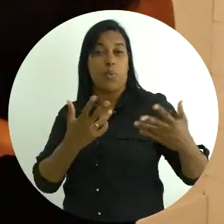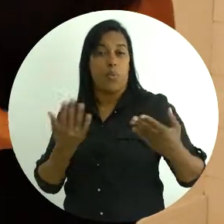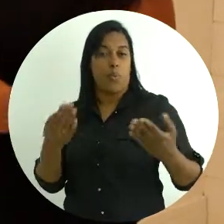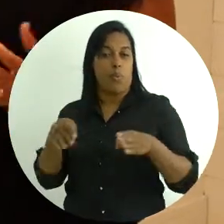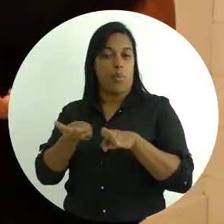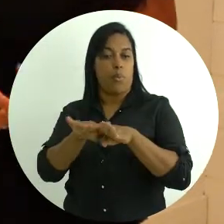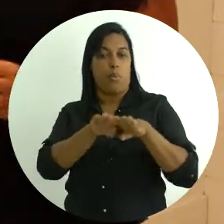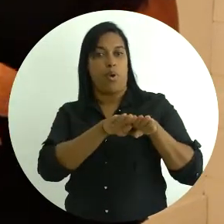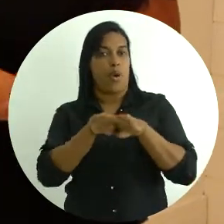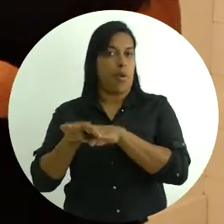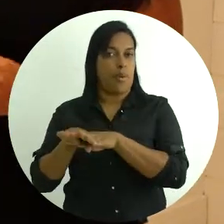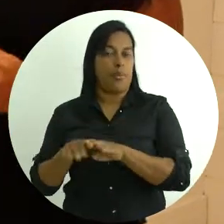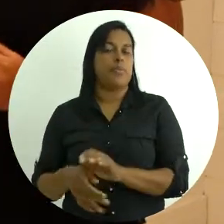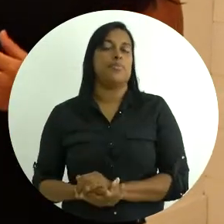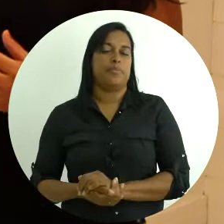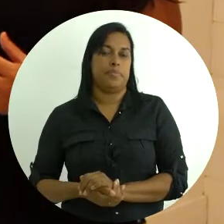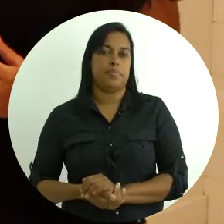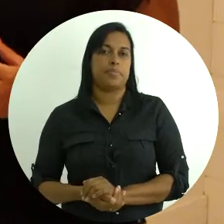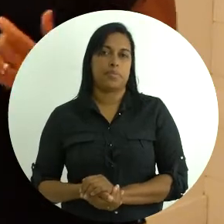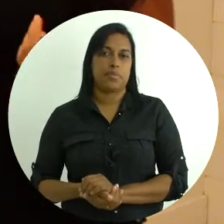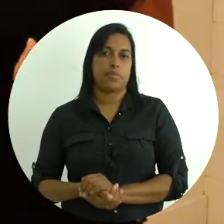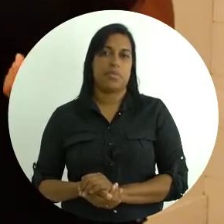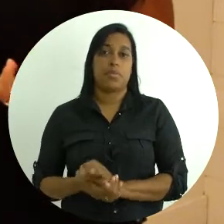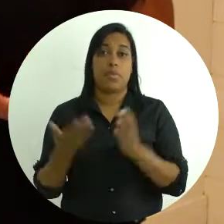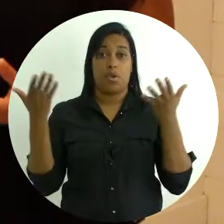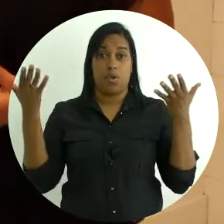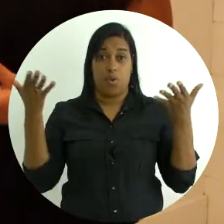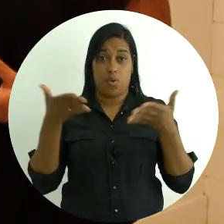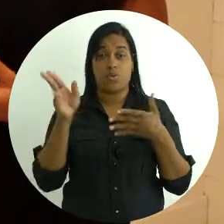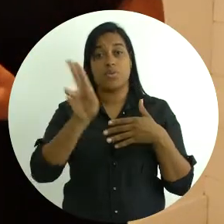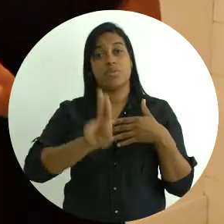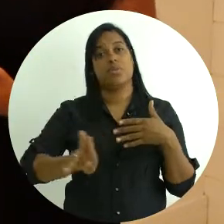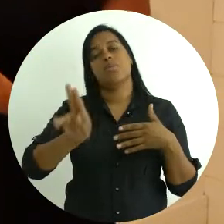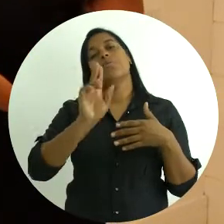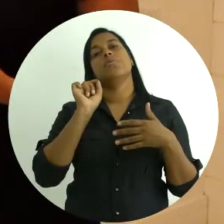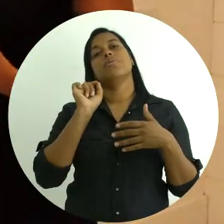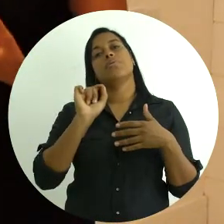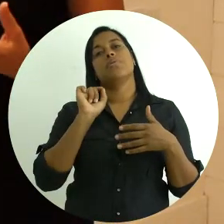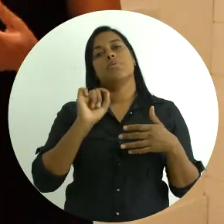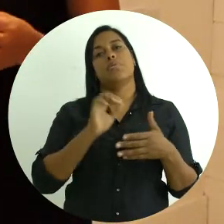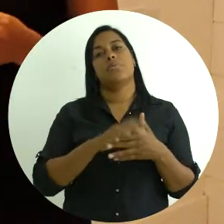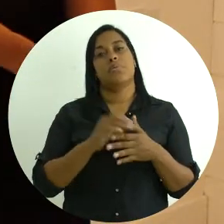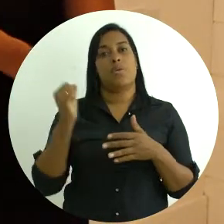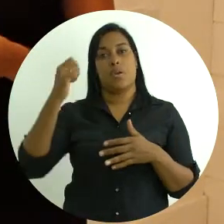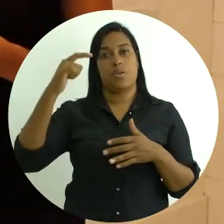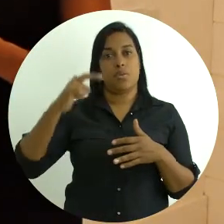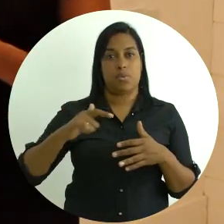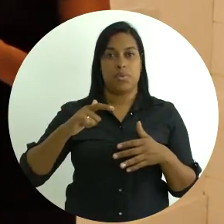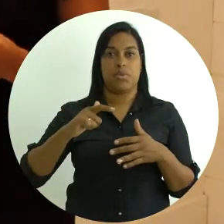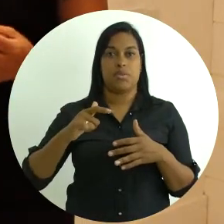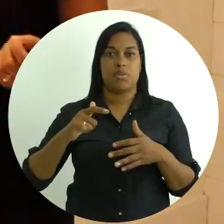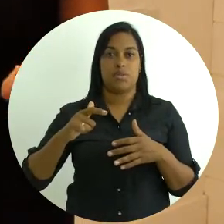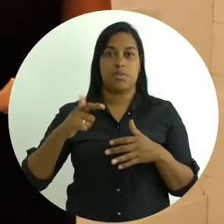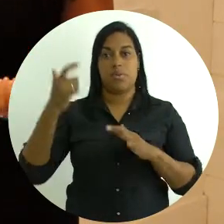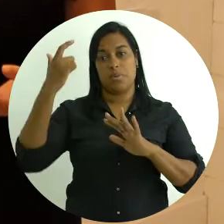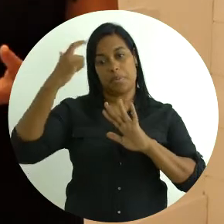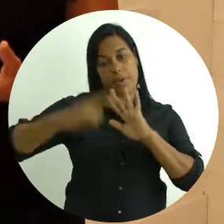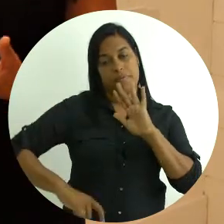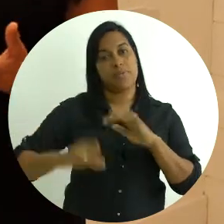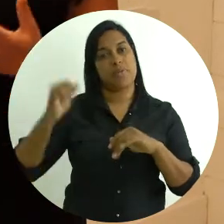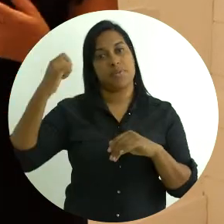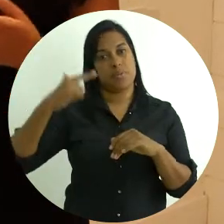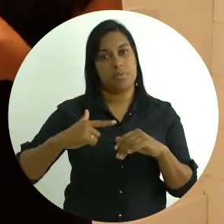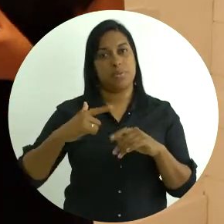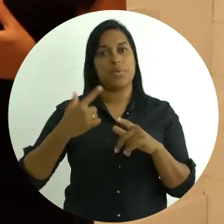marcar sem causar tanta sombra. Inclusive, hoje a gente está usando muito a iluminação, tanto com perfis